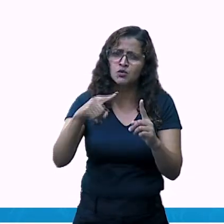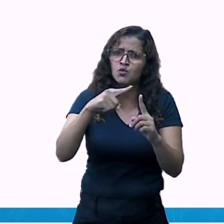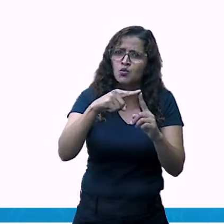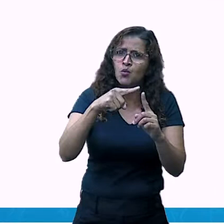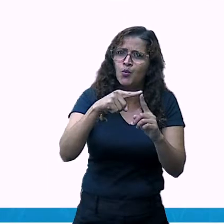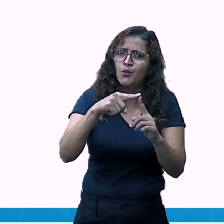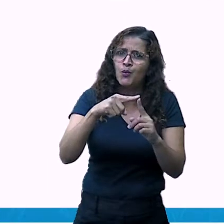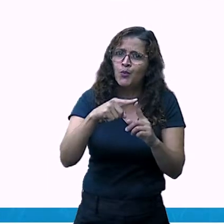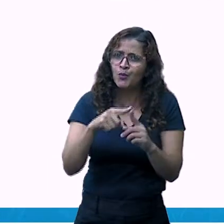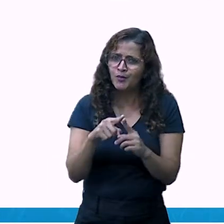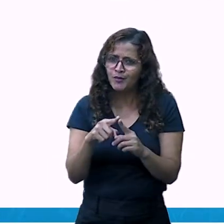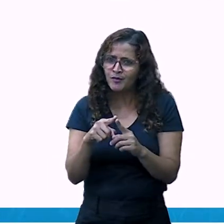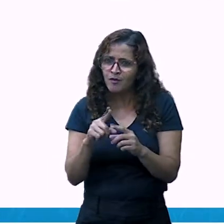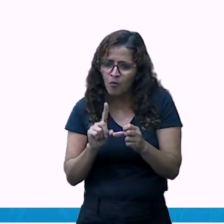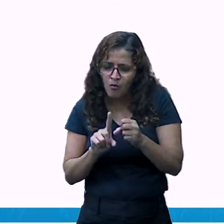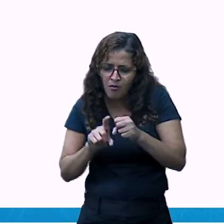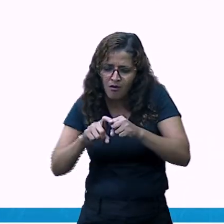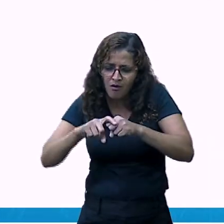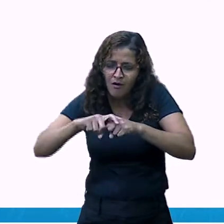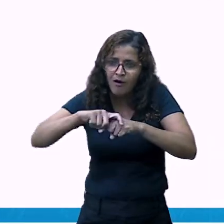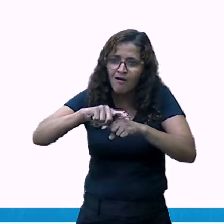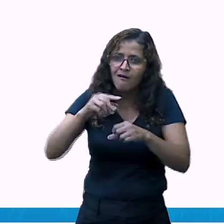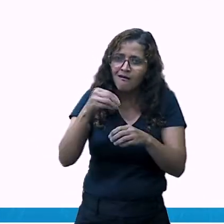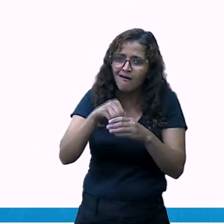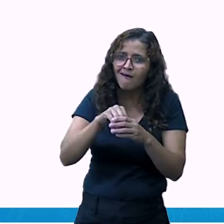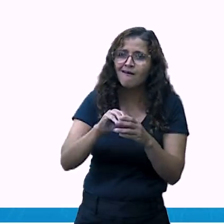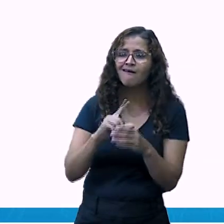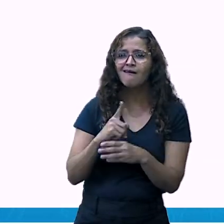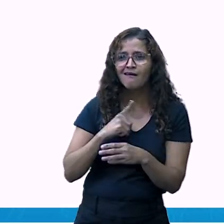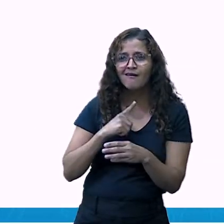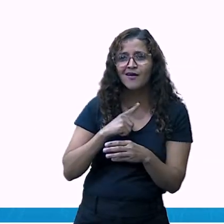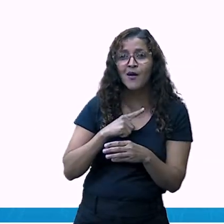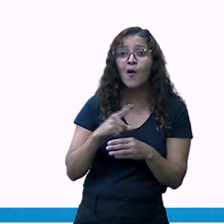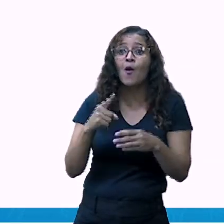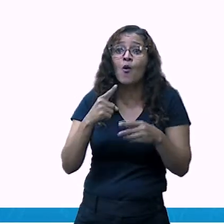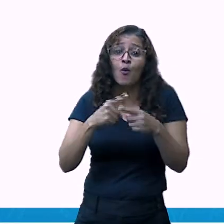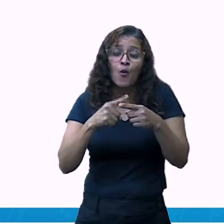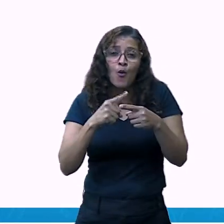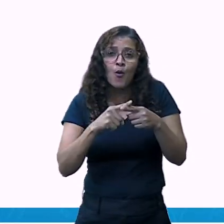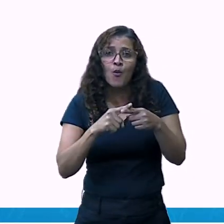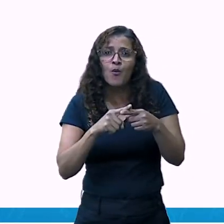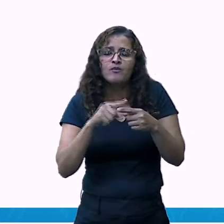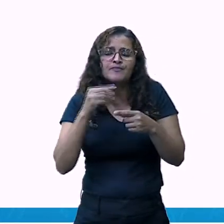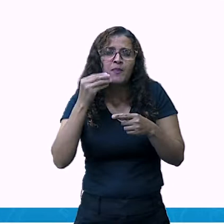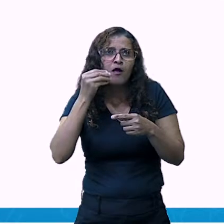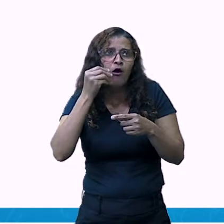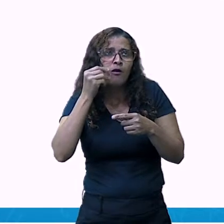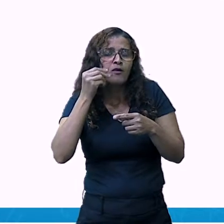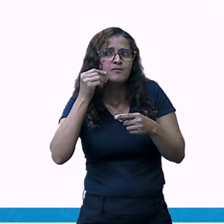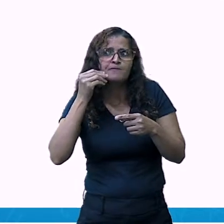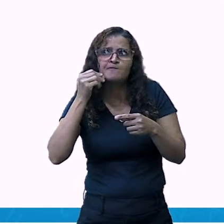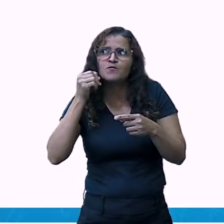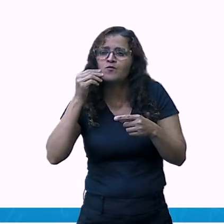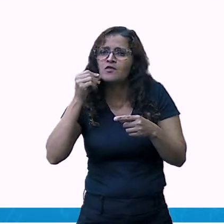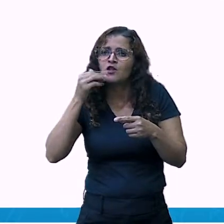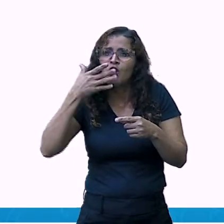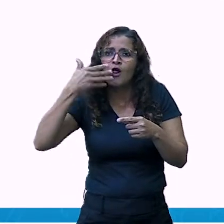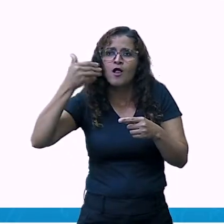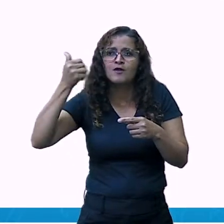empregados fungos, que lhe dão um sabor bem característico, que o exemplo aí é o